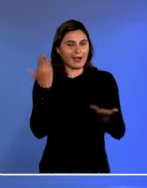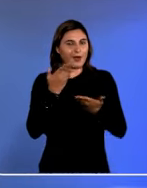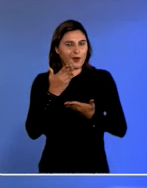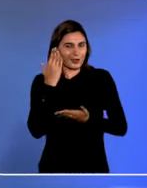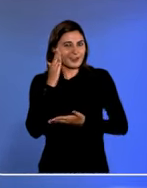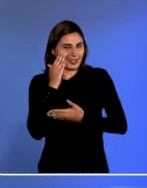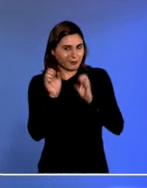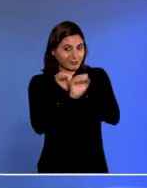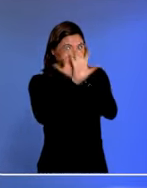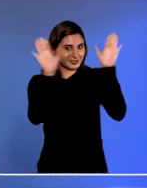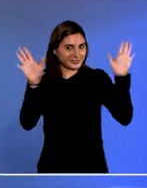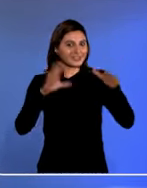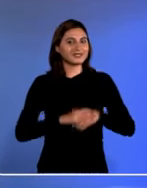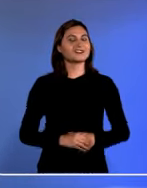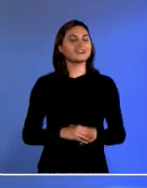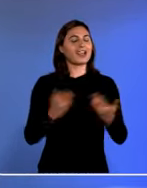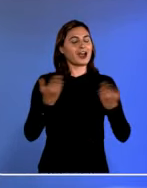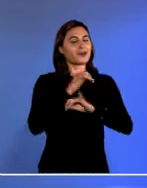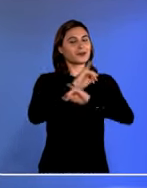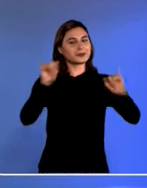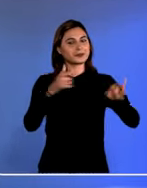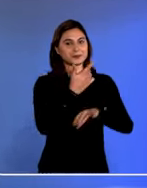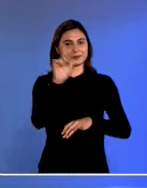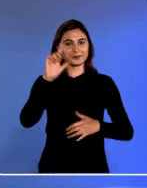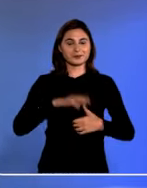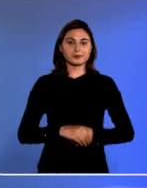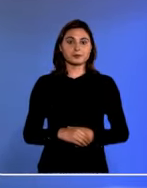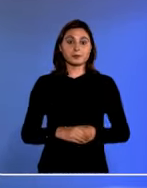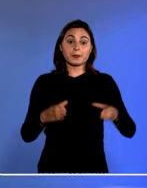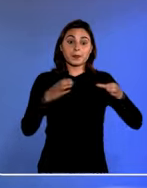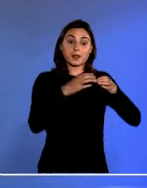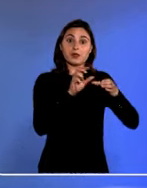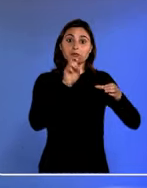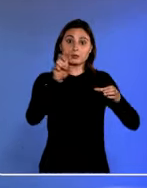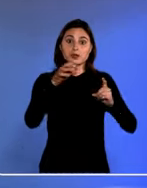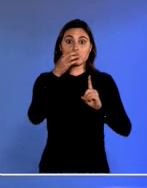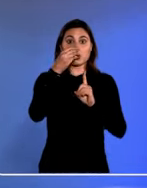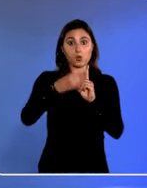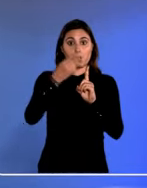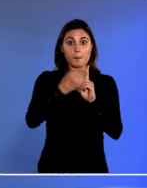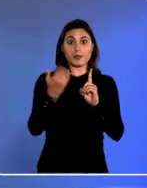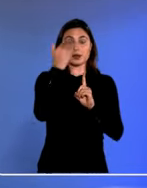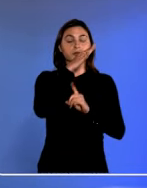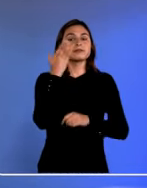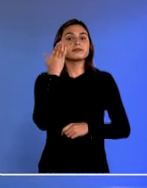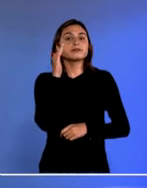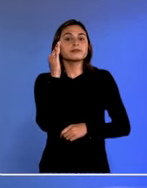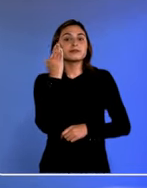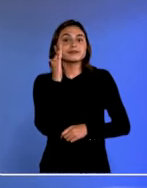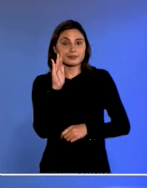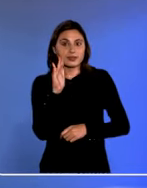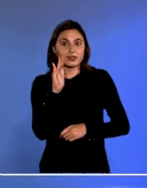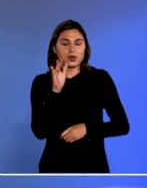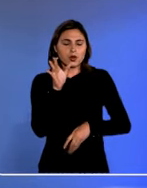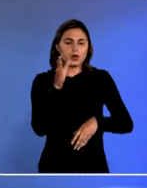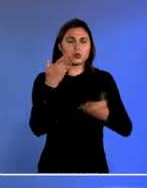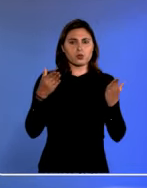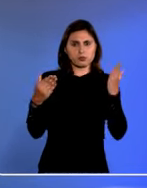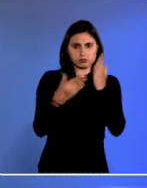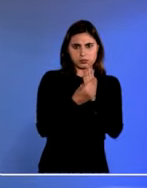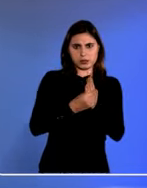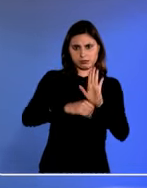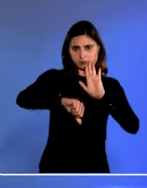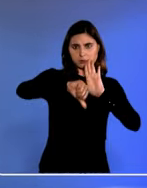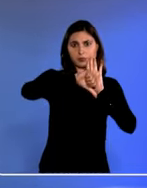fácil agora então vamos para a próxima notícia na quinta turma os ministros entenderam que em um